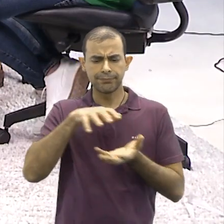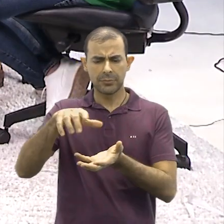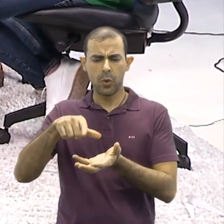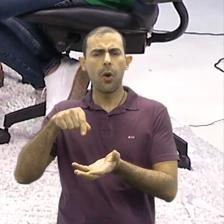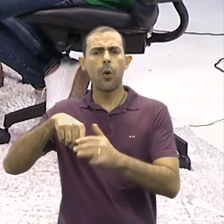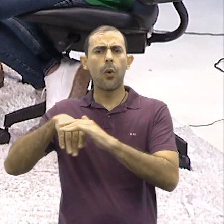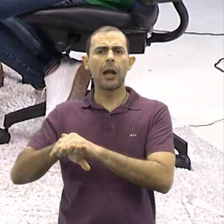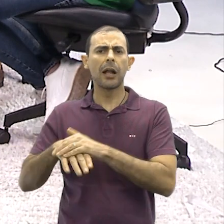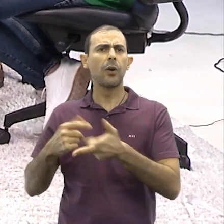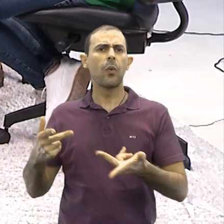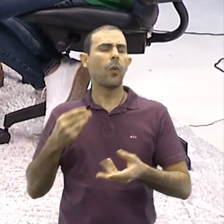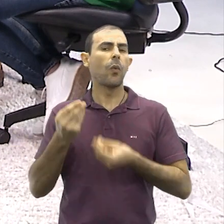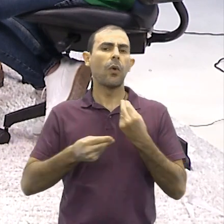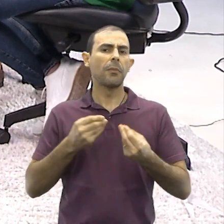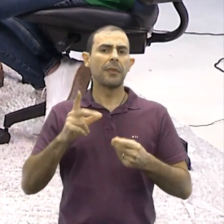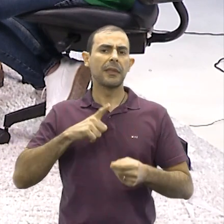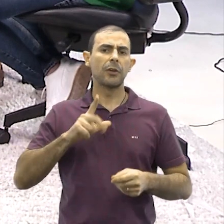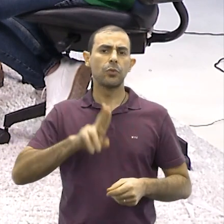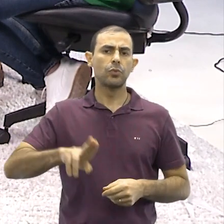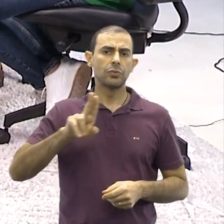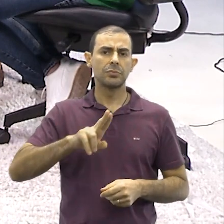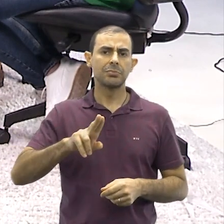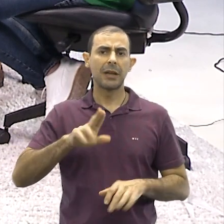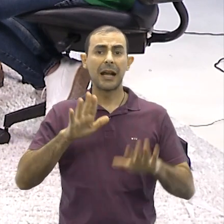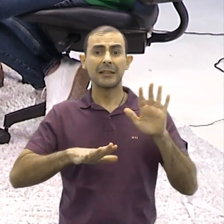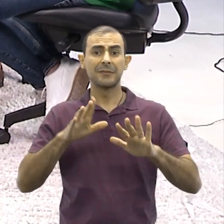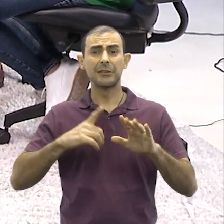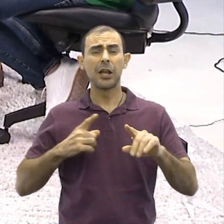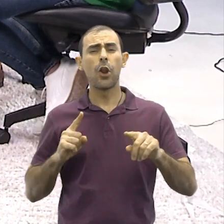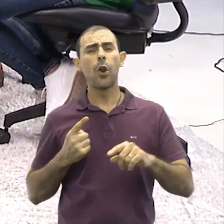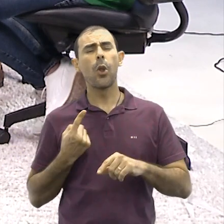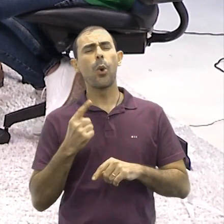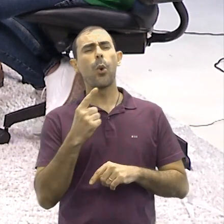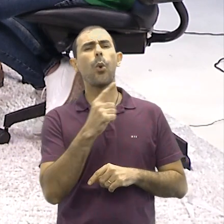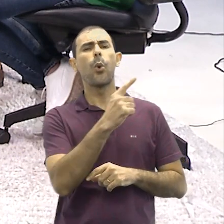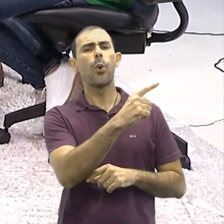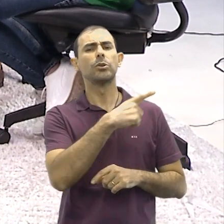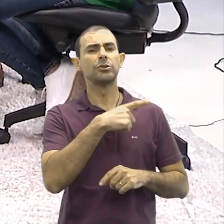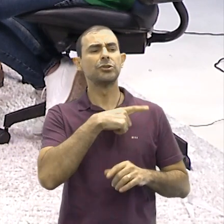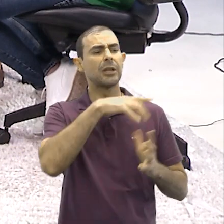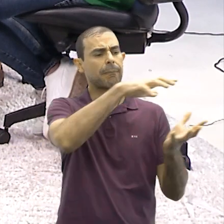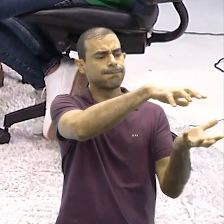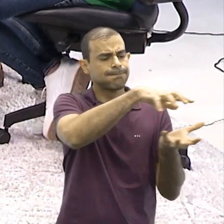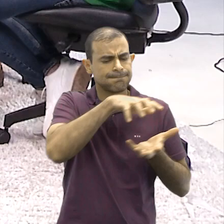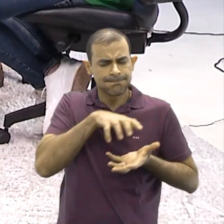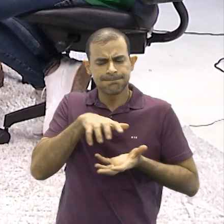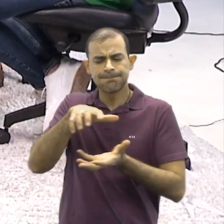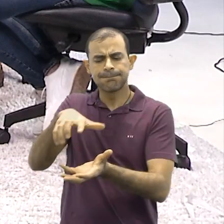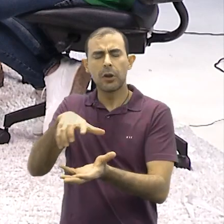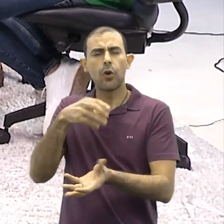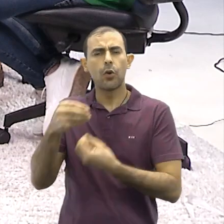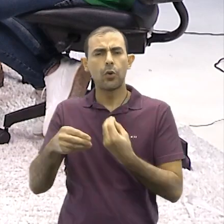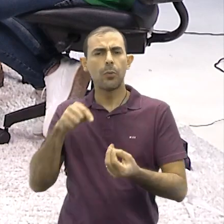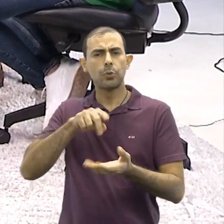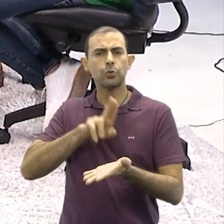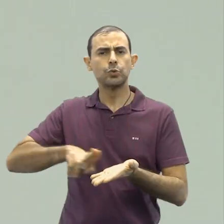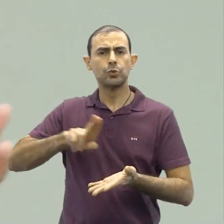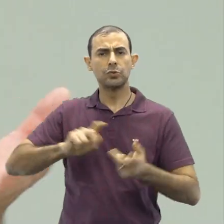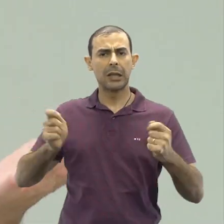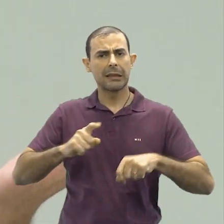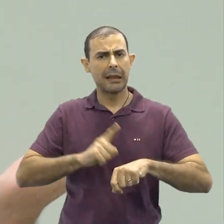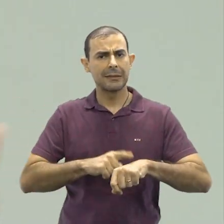transferência desse material. Tá? Às vezes iam longe coletar esse material e de que forma que ele chegaria para